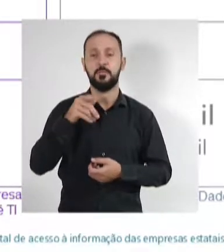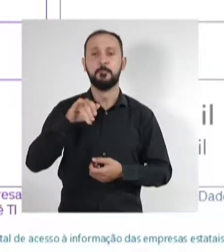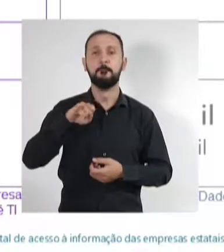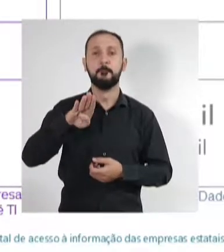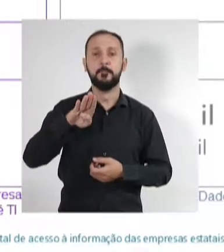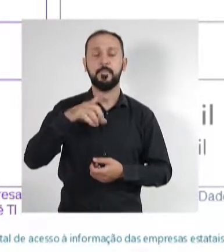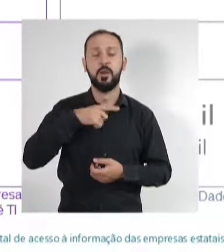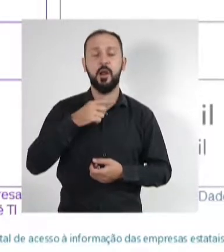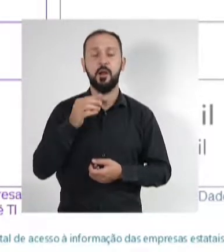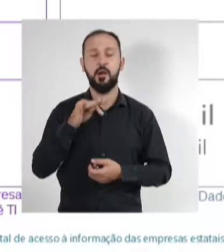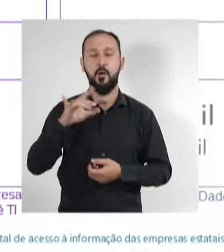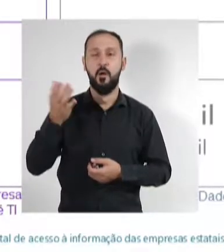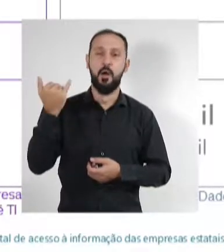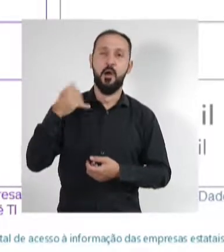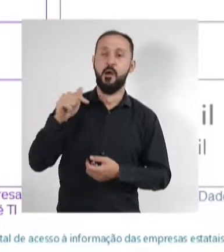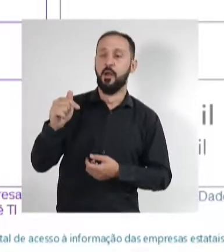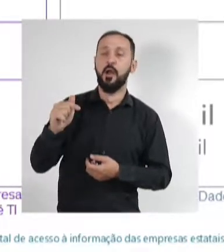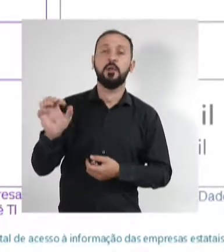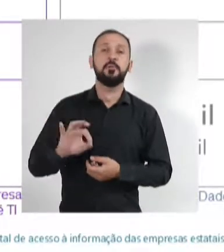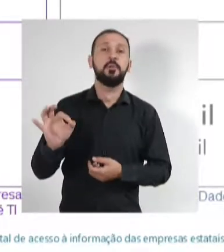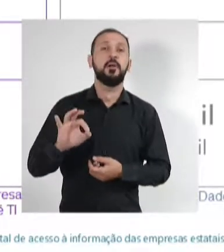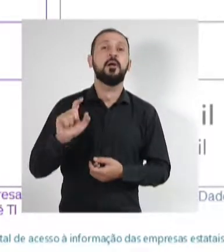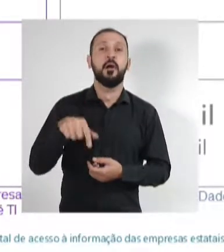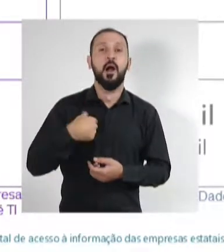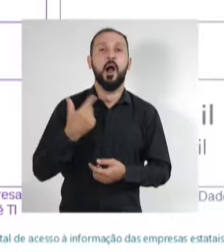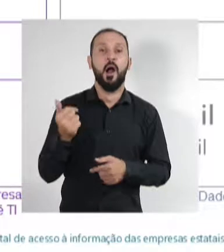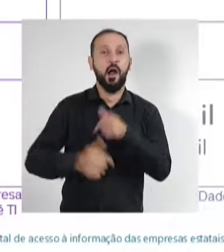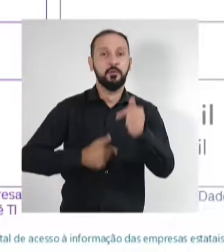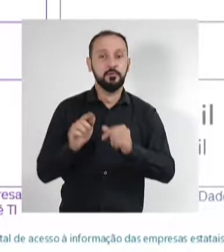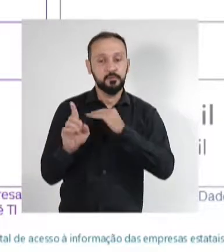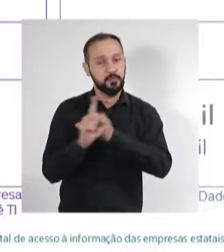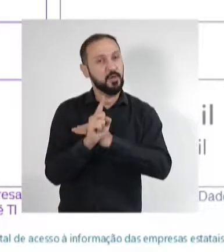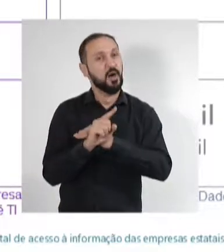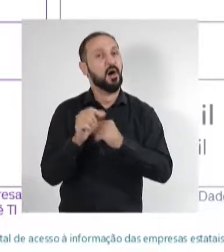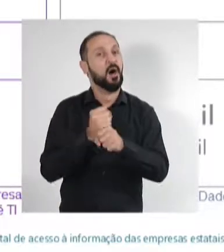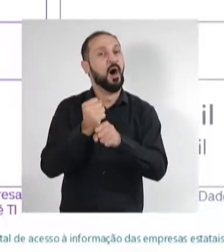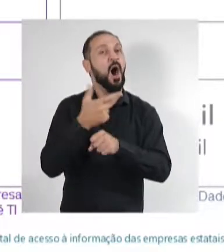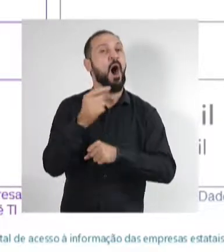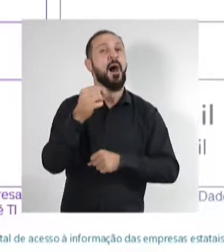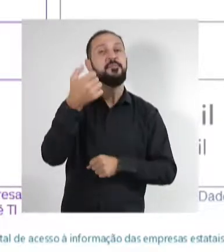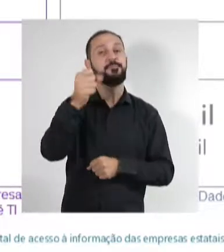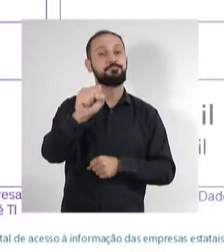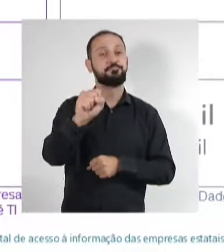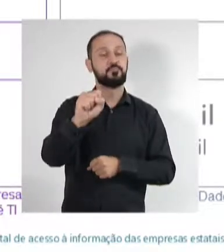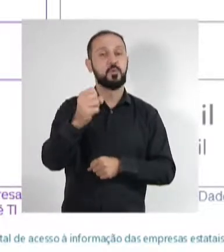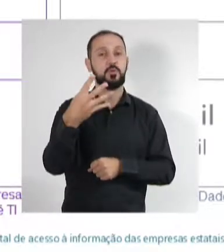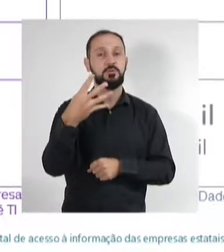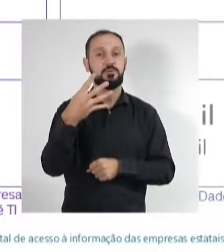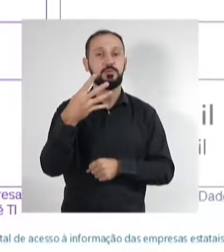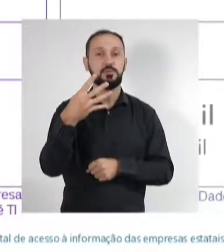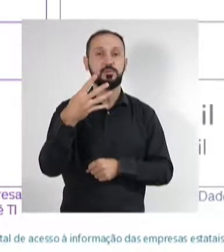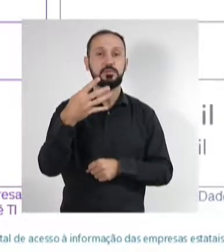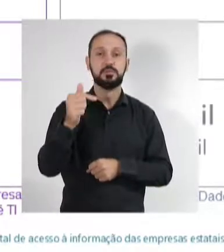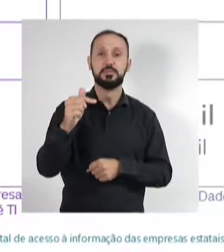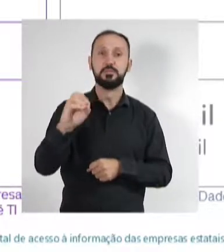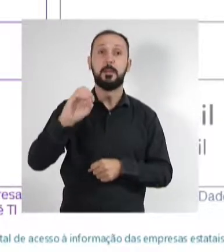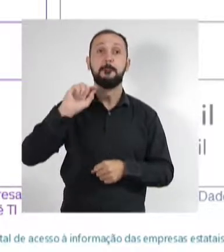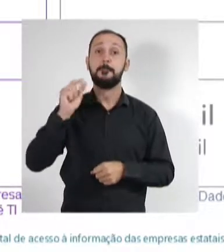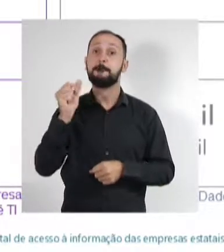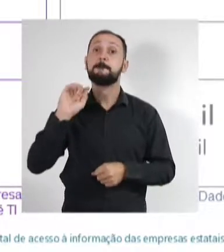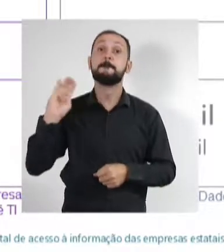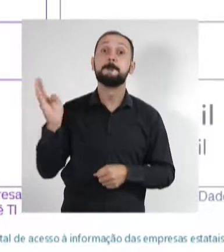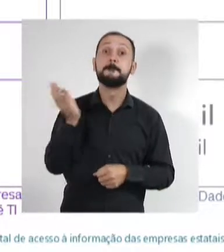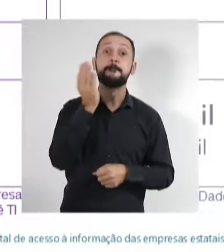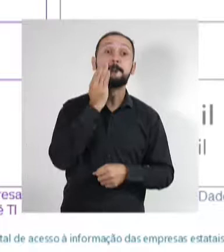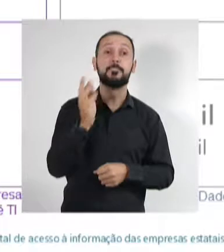macro setor de TIC é de 7%, o que representa uma produção setorial em 2018 da ordem de 479 bilhões de reais. É um setor muito